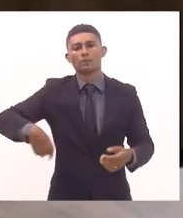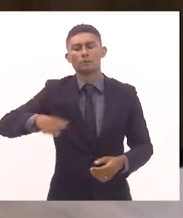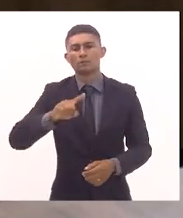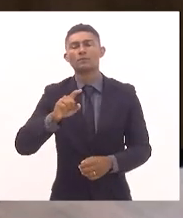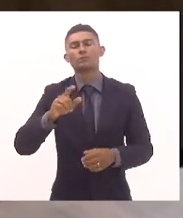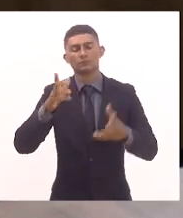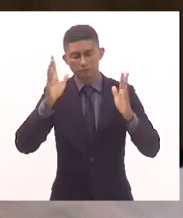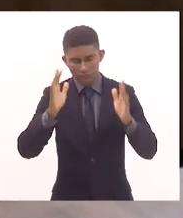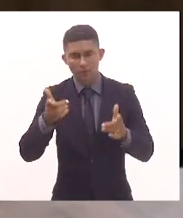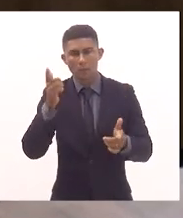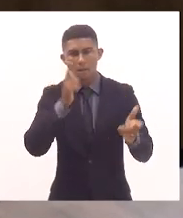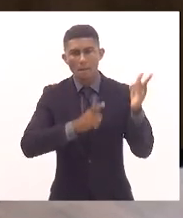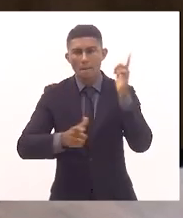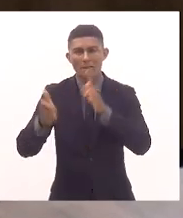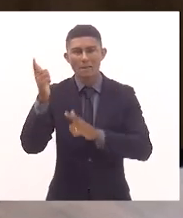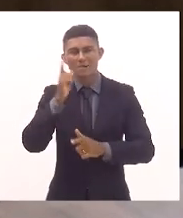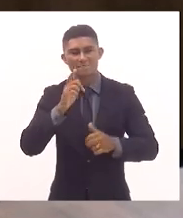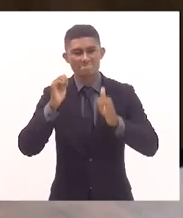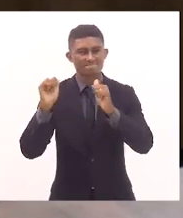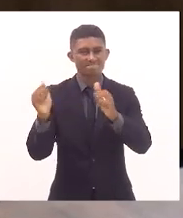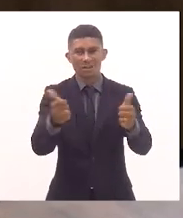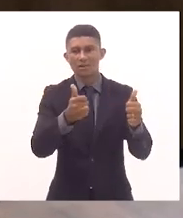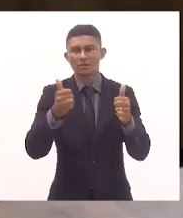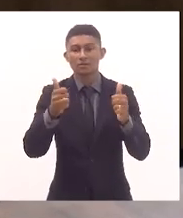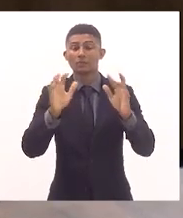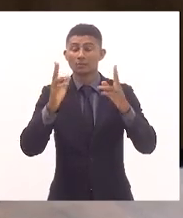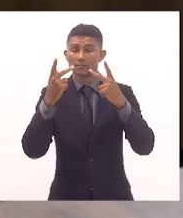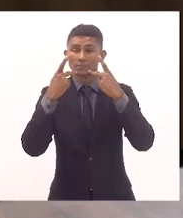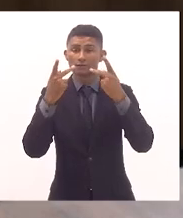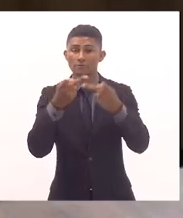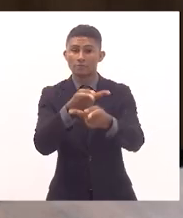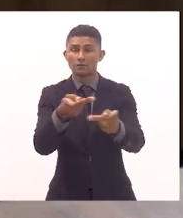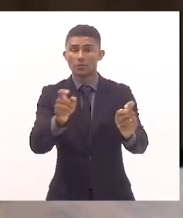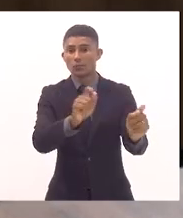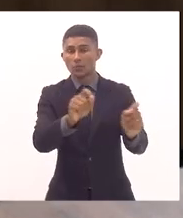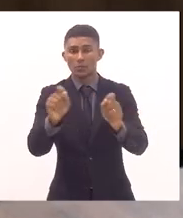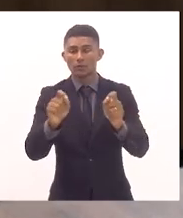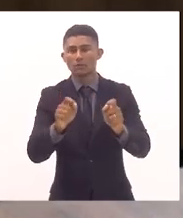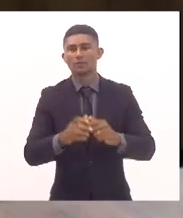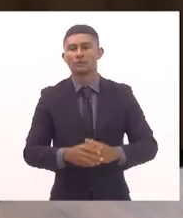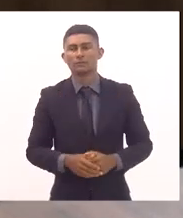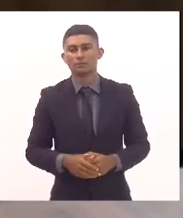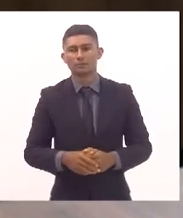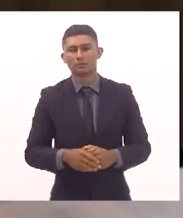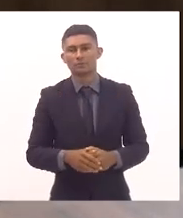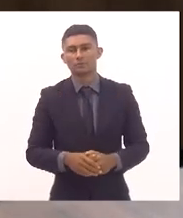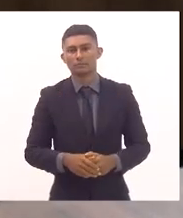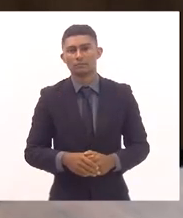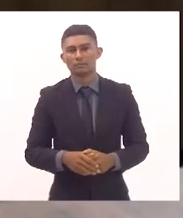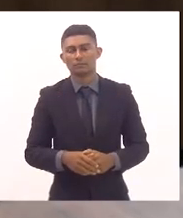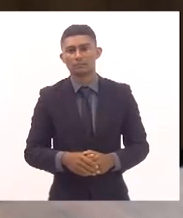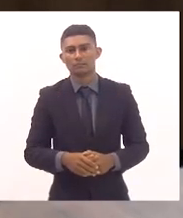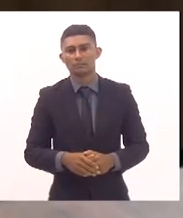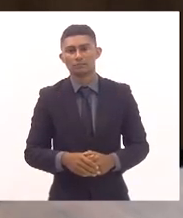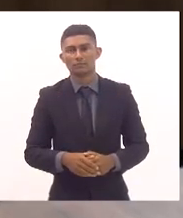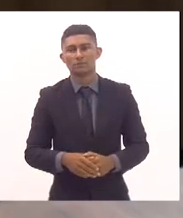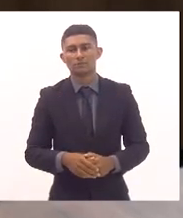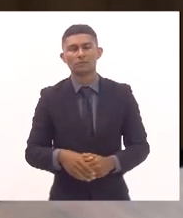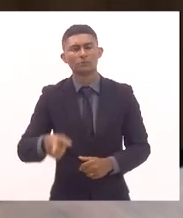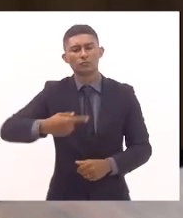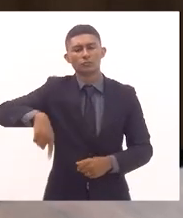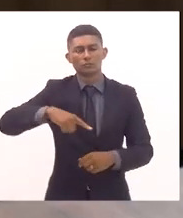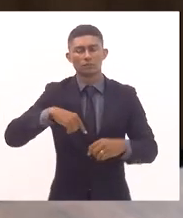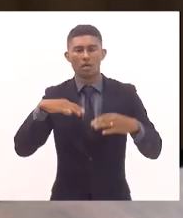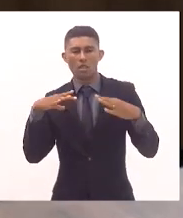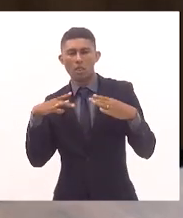colhendo frutos. Mas é preciso dizer que nós não estamos